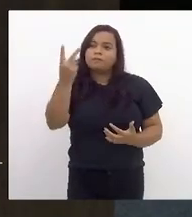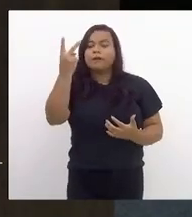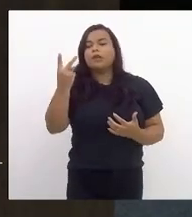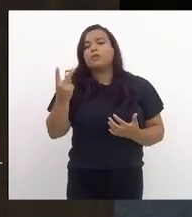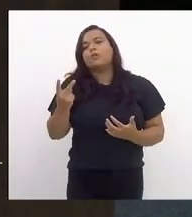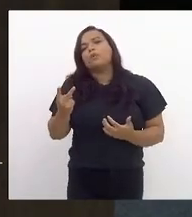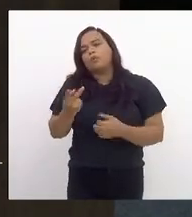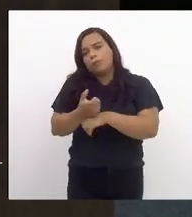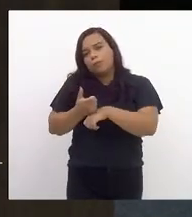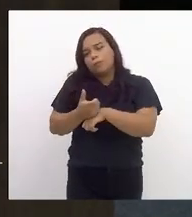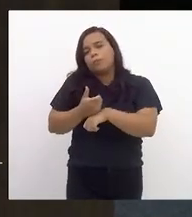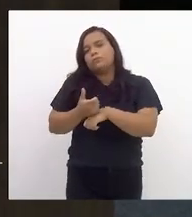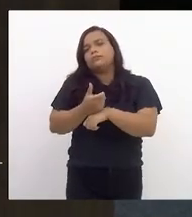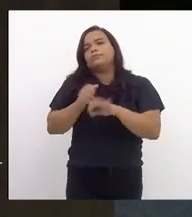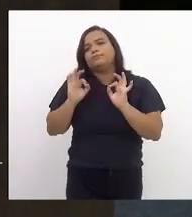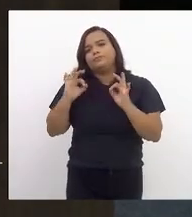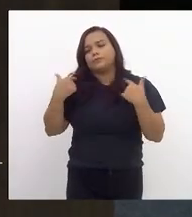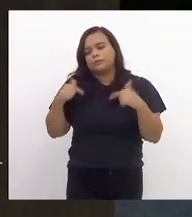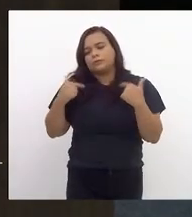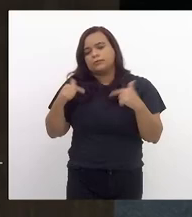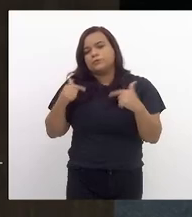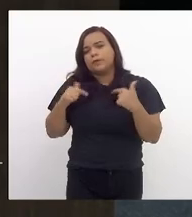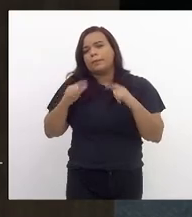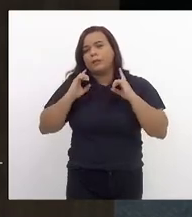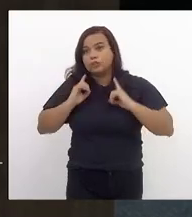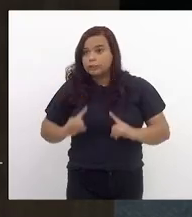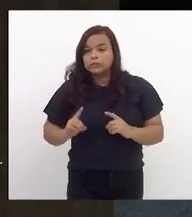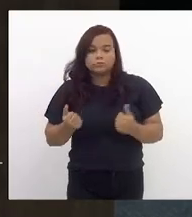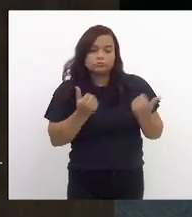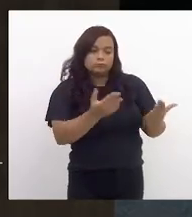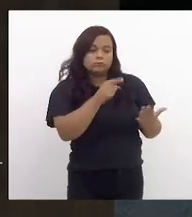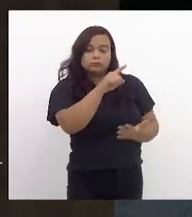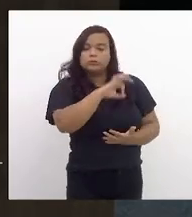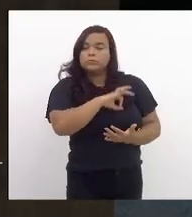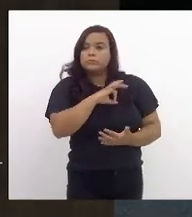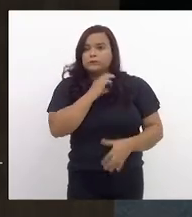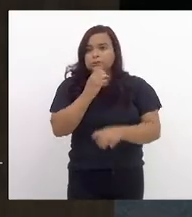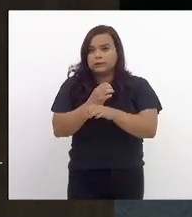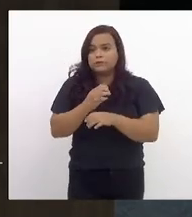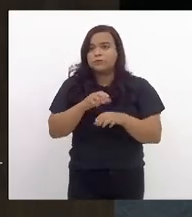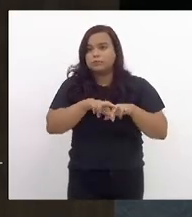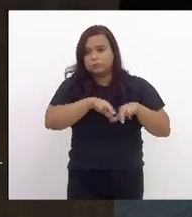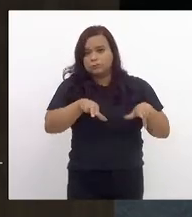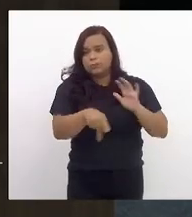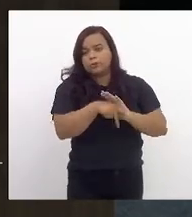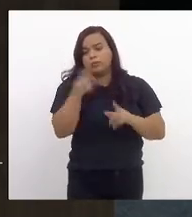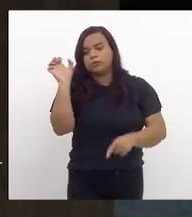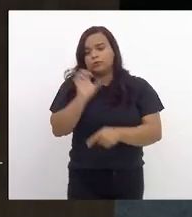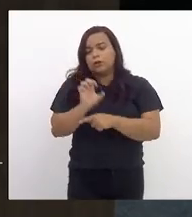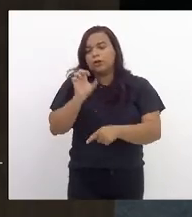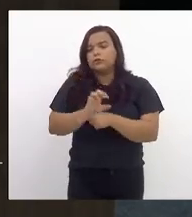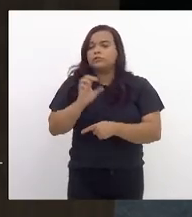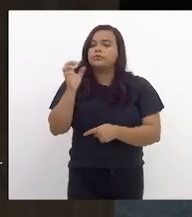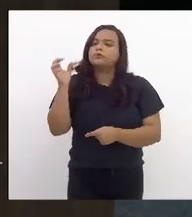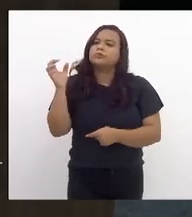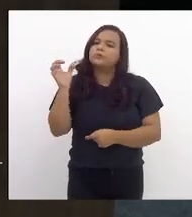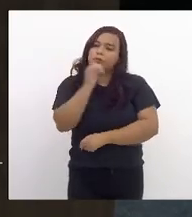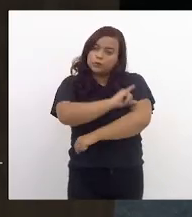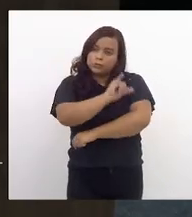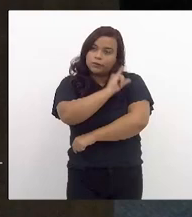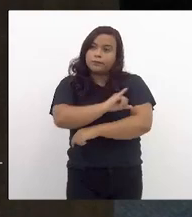e dignificar as condições de trabalho dos policiais civis e das policiais civis do Estado do Rio de Janeiro. Queria